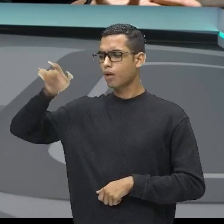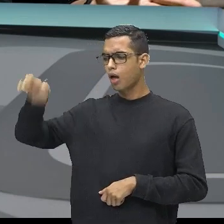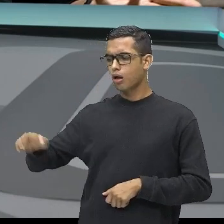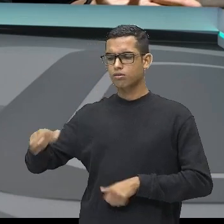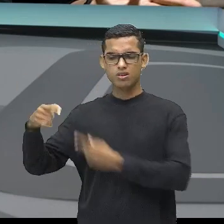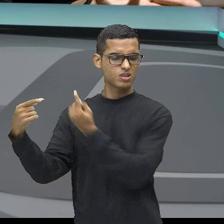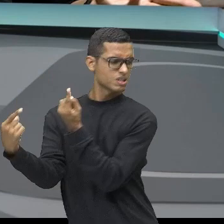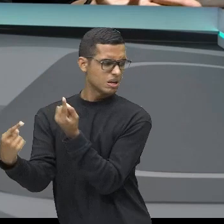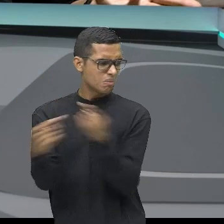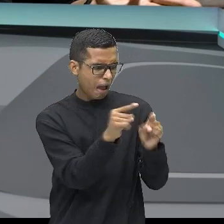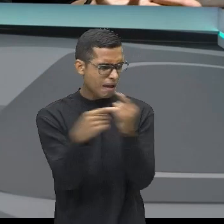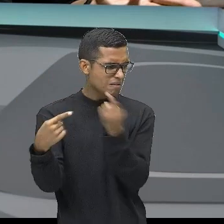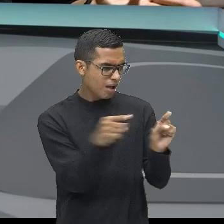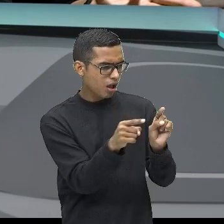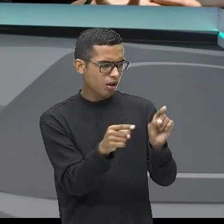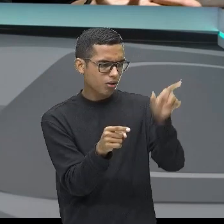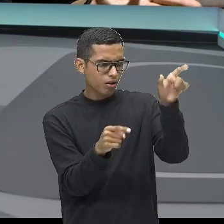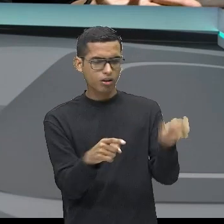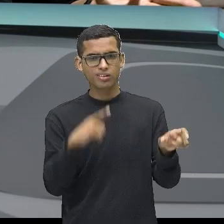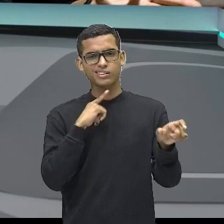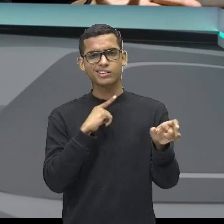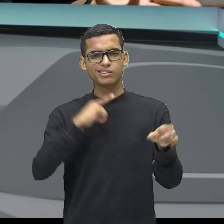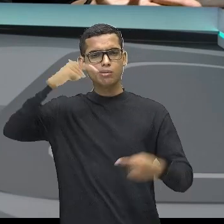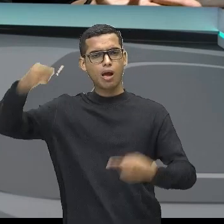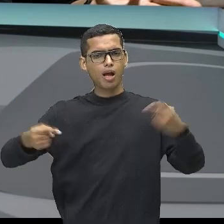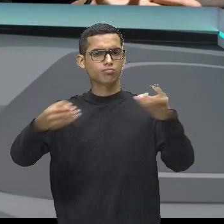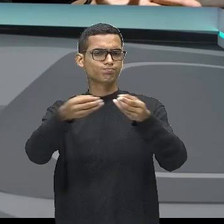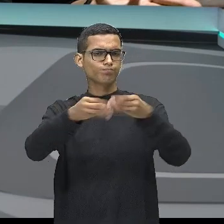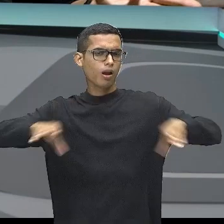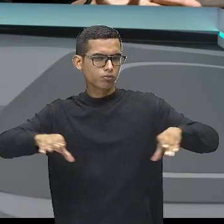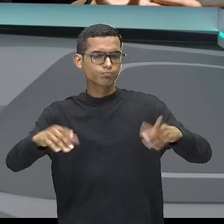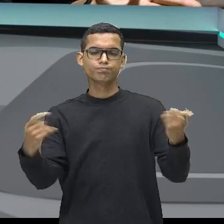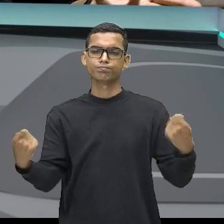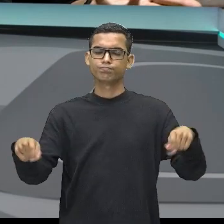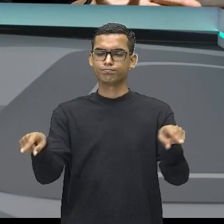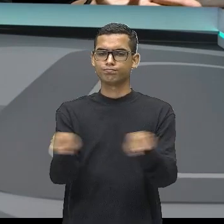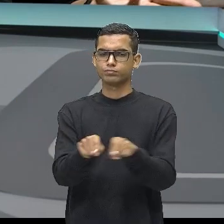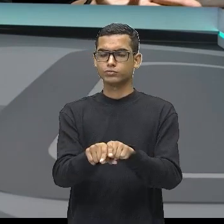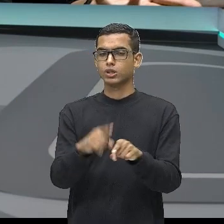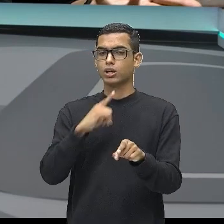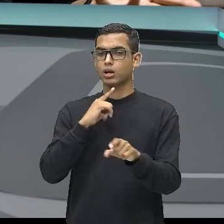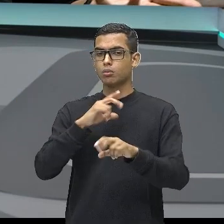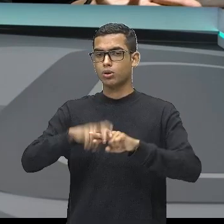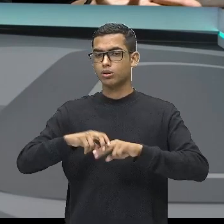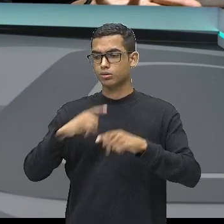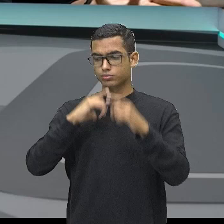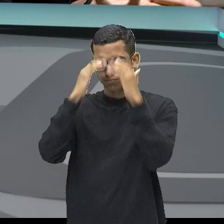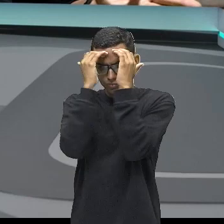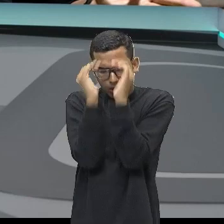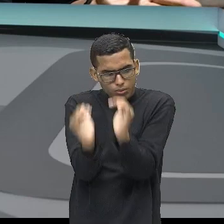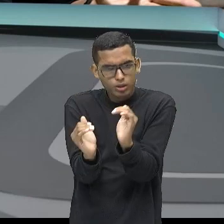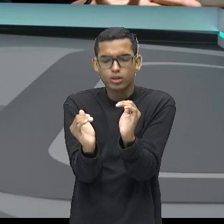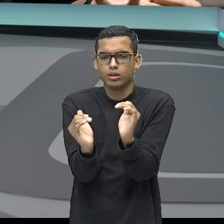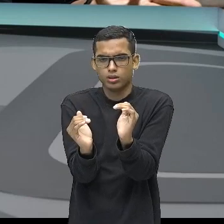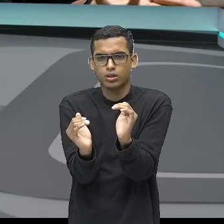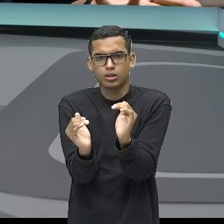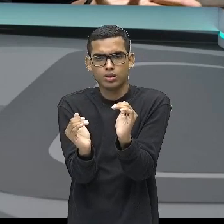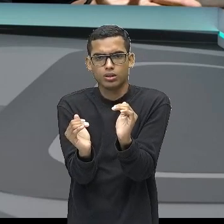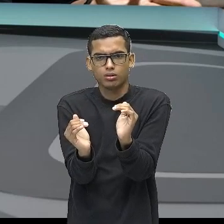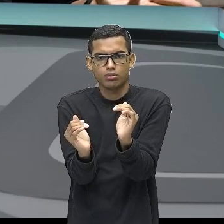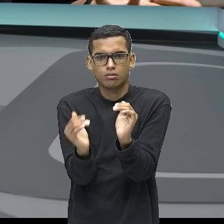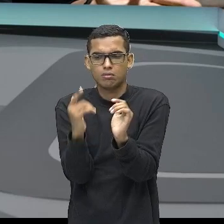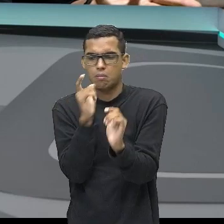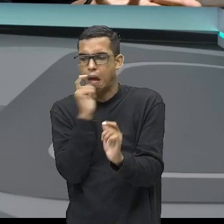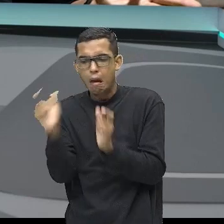ali o debate é um momento de expor ideias, de discutir ideias, certo? E, claro, aprender com a